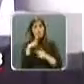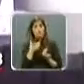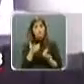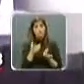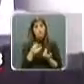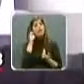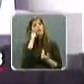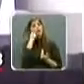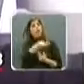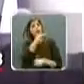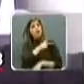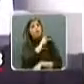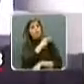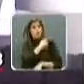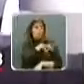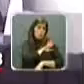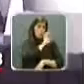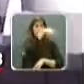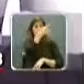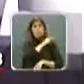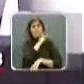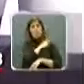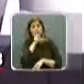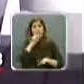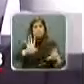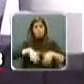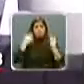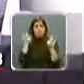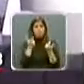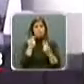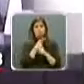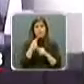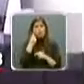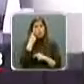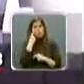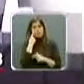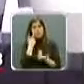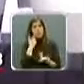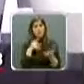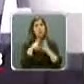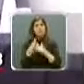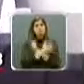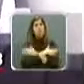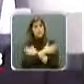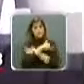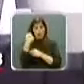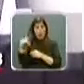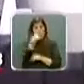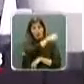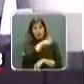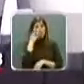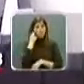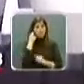na Universidade de Coimbra e nas universidades, também devem estar um bocadinho revoltados, porque conhecem, se não for mais através dos amigos que estão aqui,